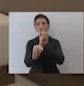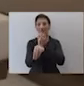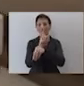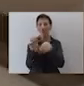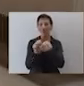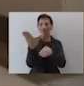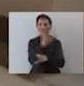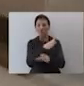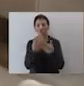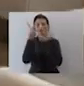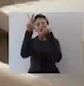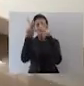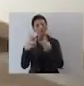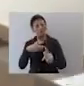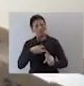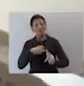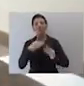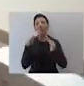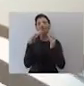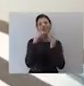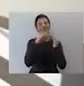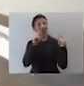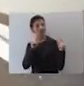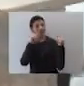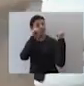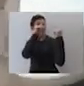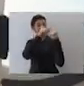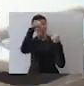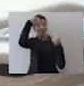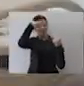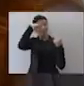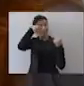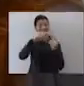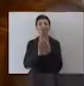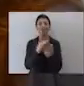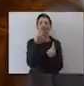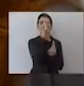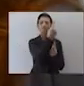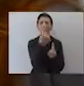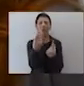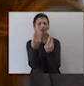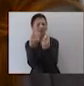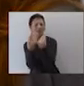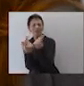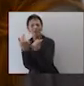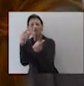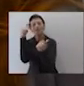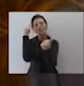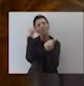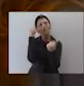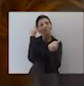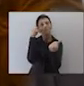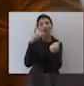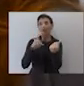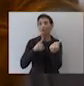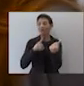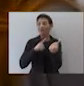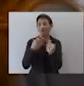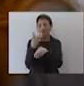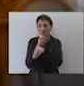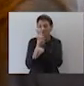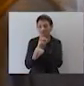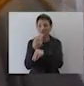fazer todo mundo se sentir em casa é a nossa maior missão cada detalhe é pensado